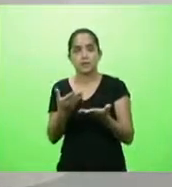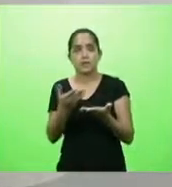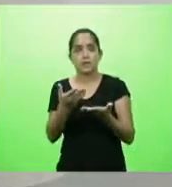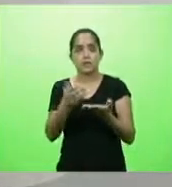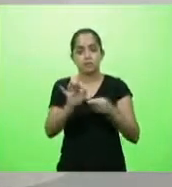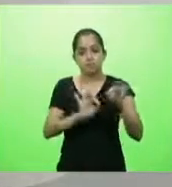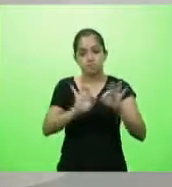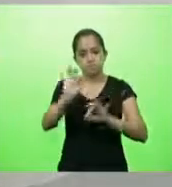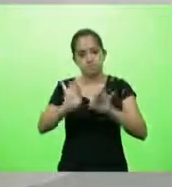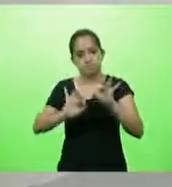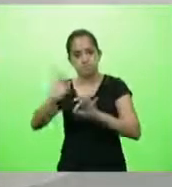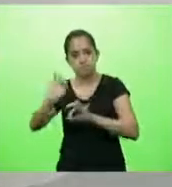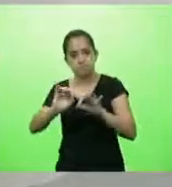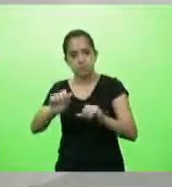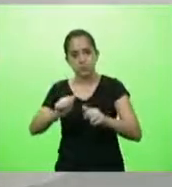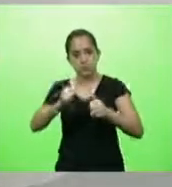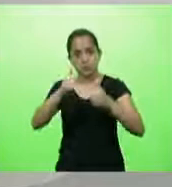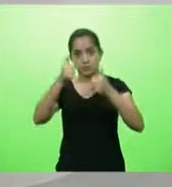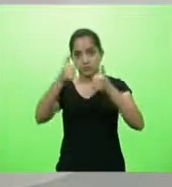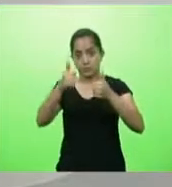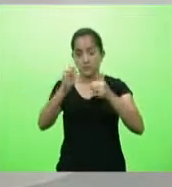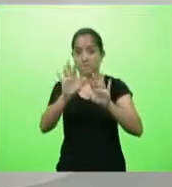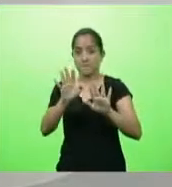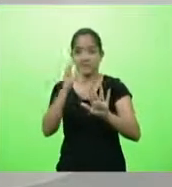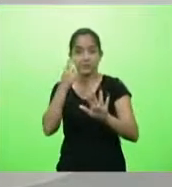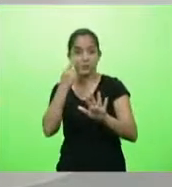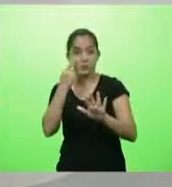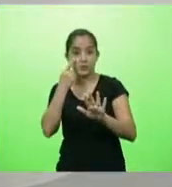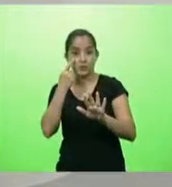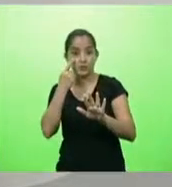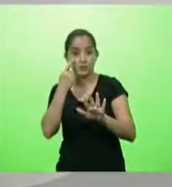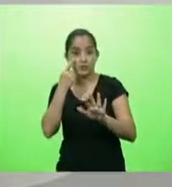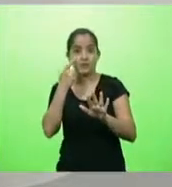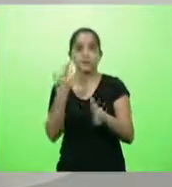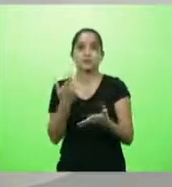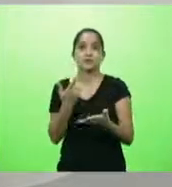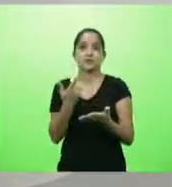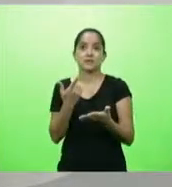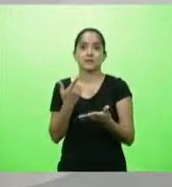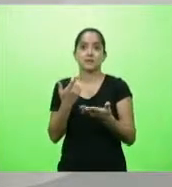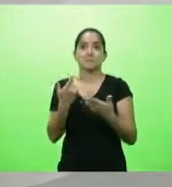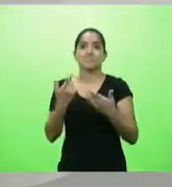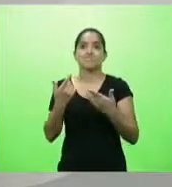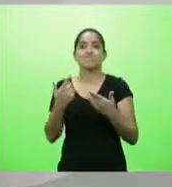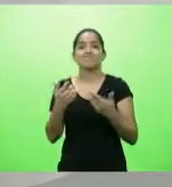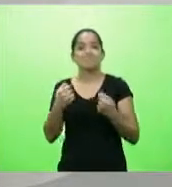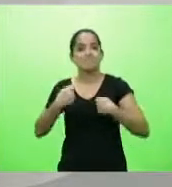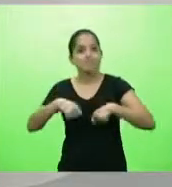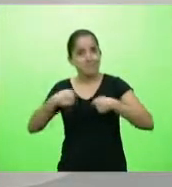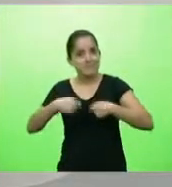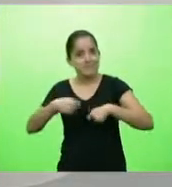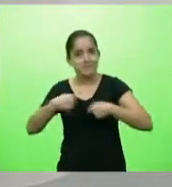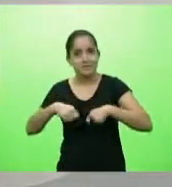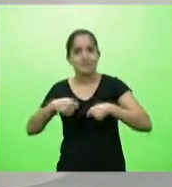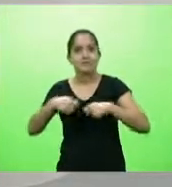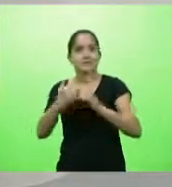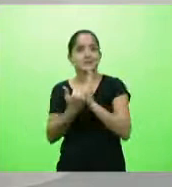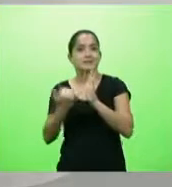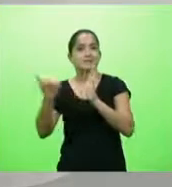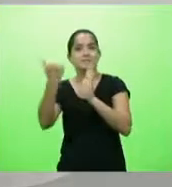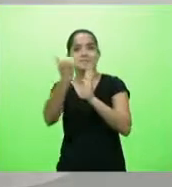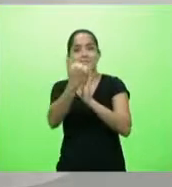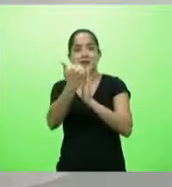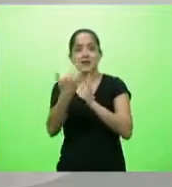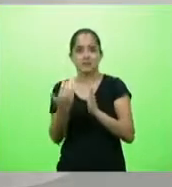de recuperação, mas, do meu ponto de vista, ainda muito modesto, frente à dificuldade que a gente vive